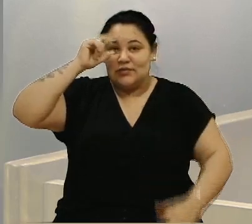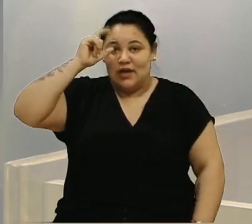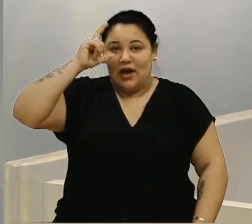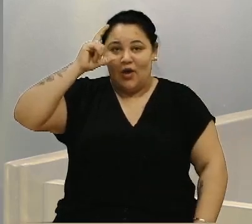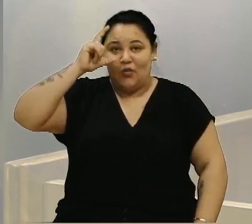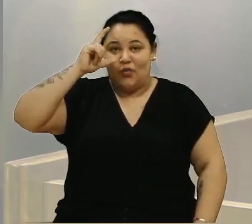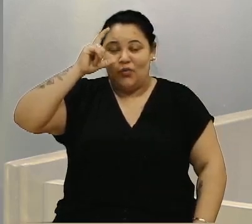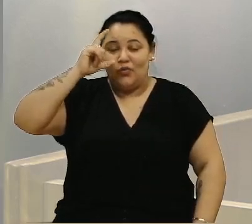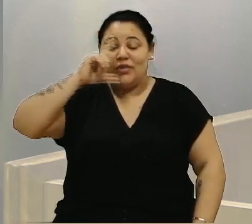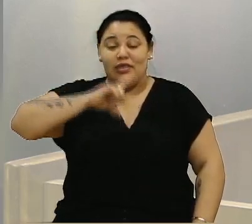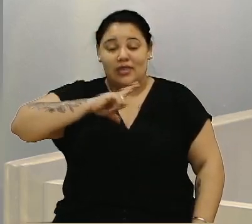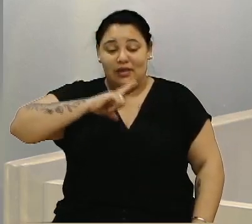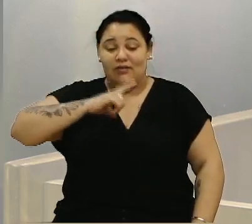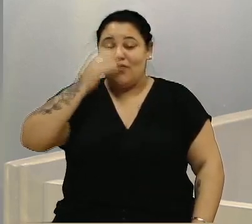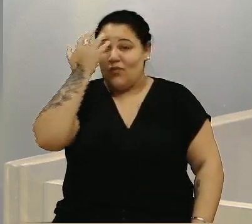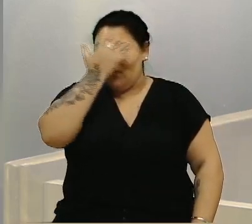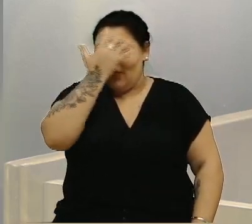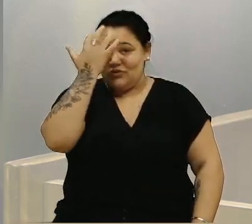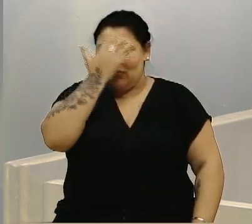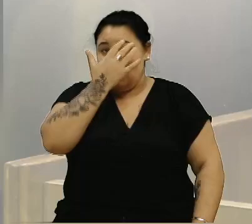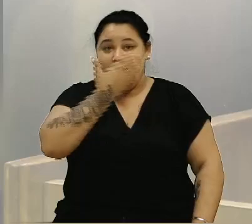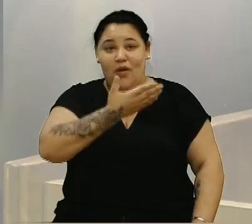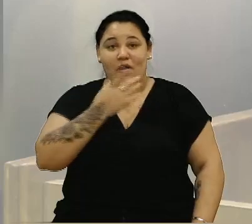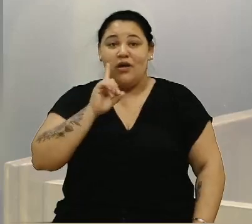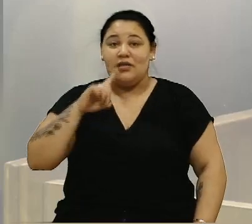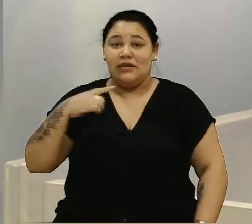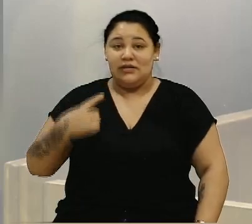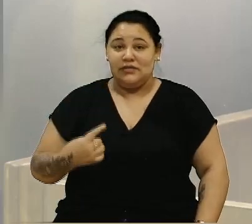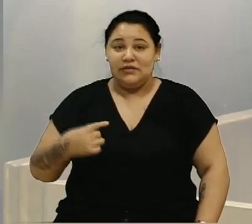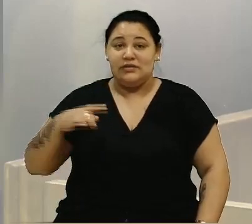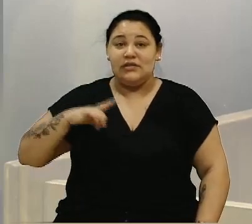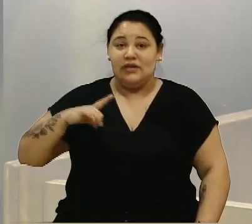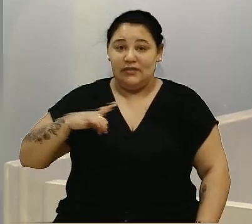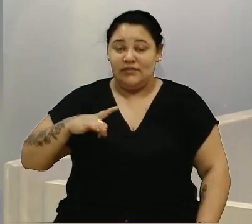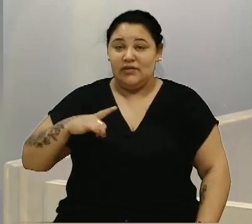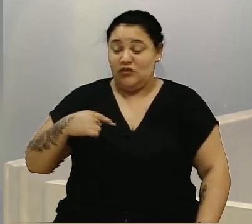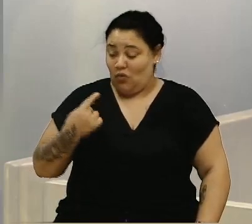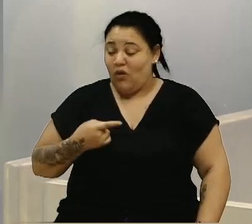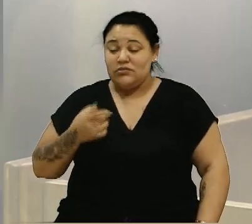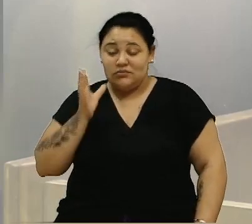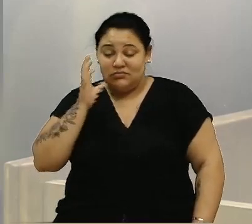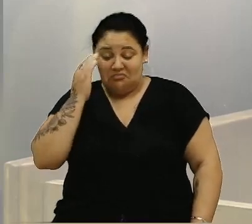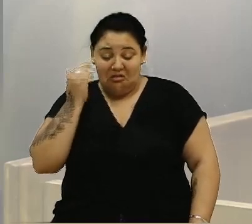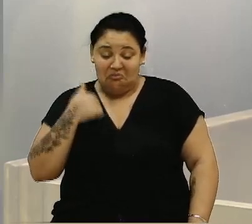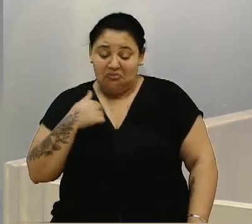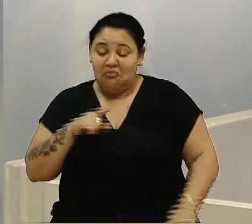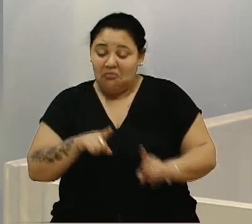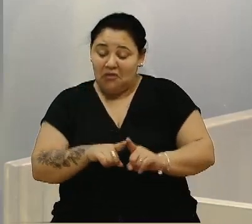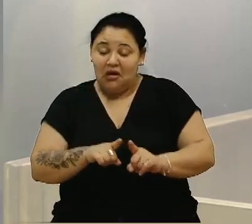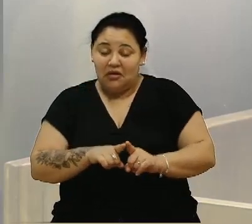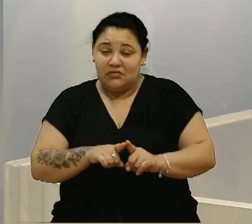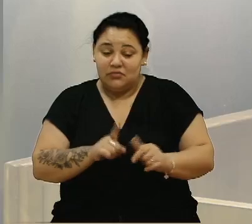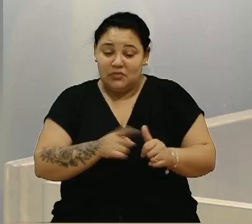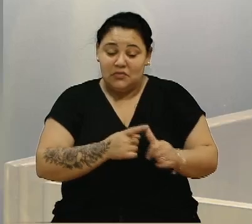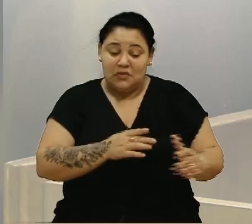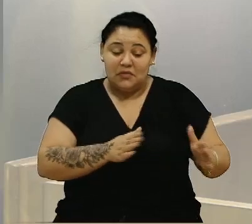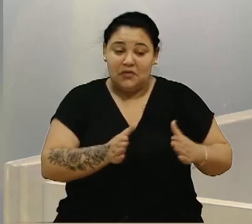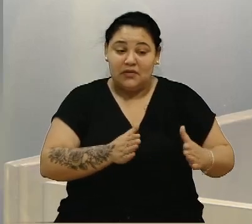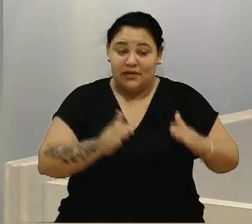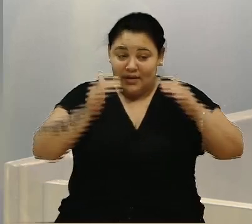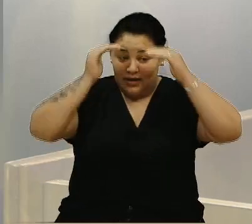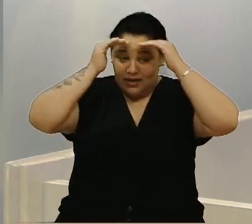o resultado das urnas, a candidata Denise teve, nós tivemos no primeiro turno, isso é respeitar